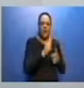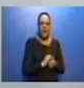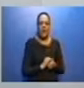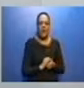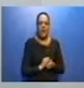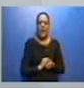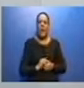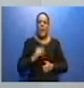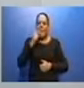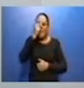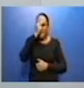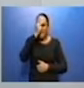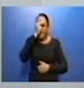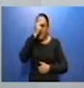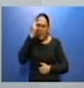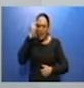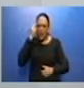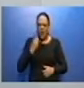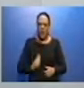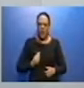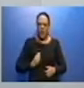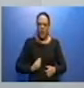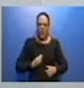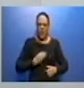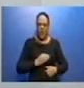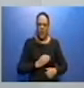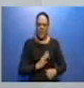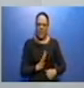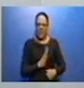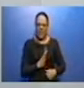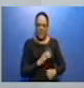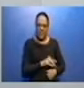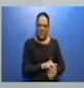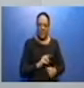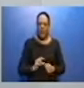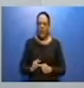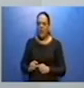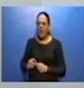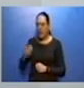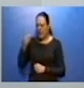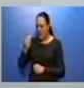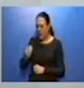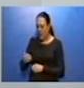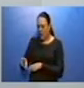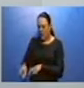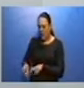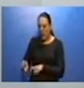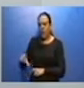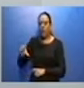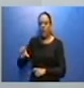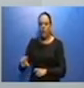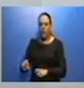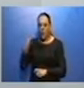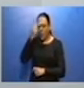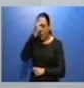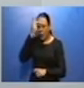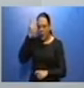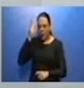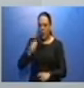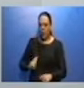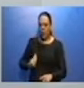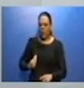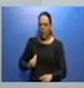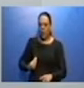Ou seja, mais de 50% da população nesse país estava vivendo na cidade e não no